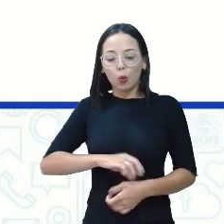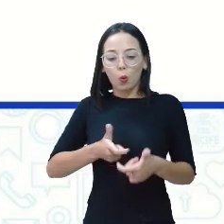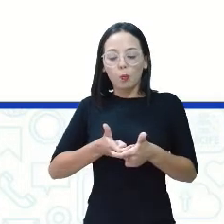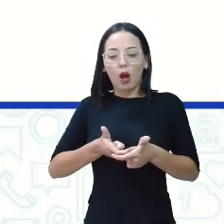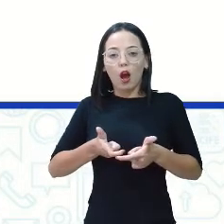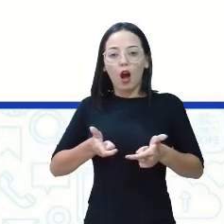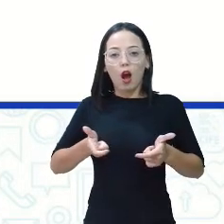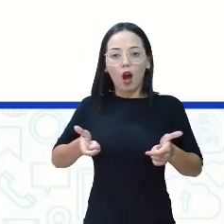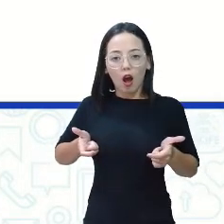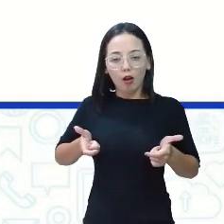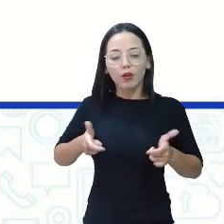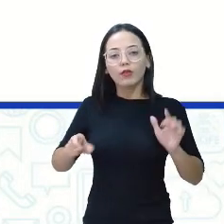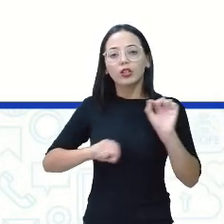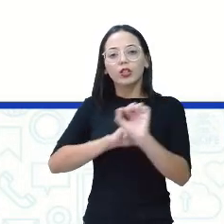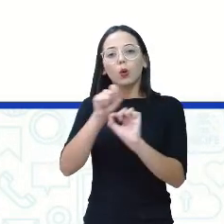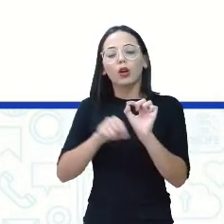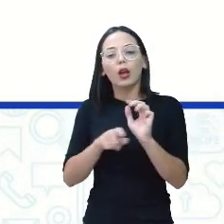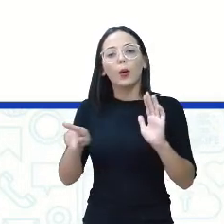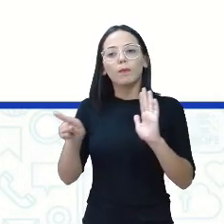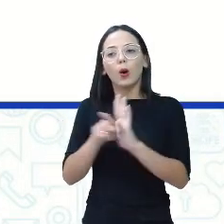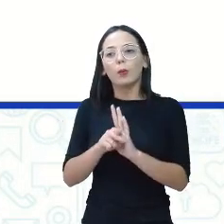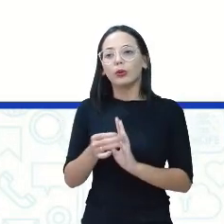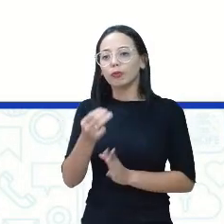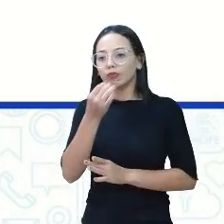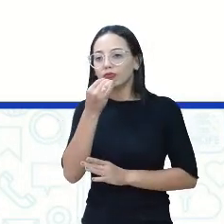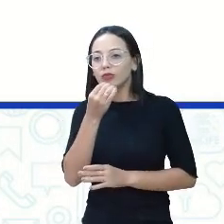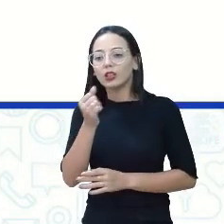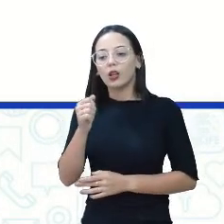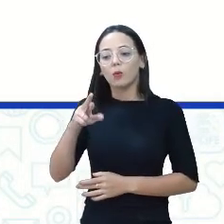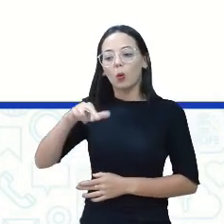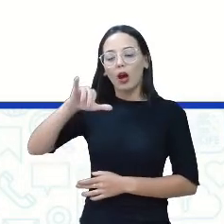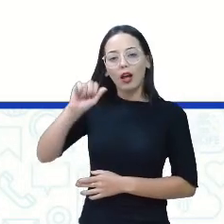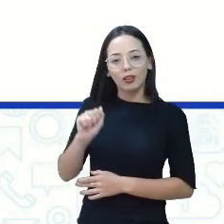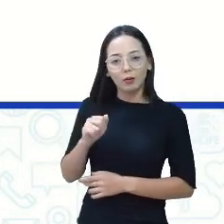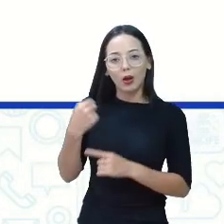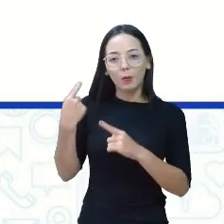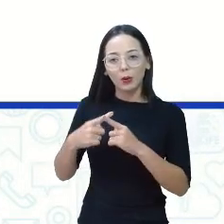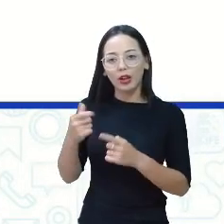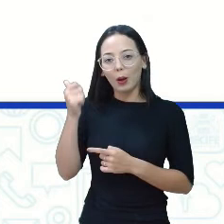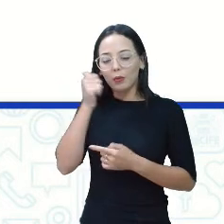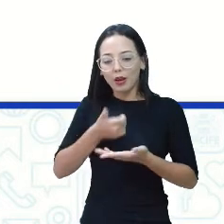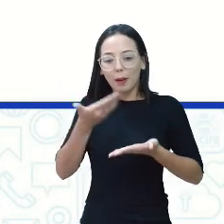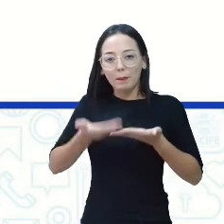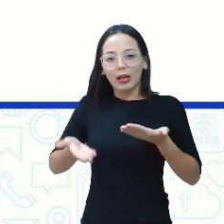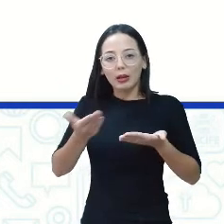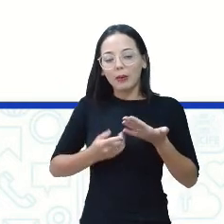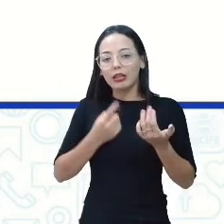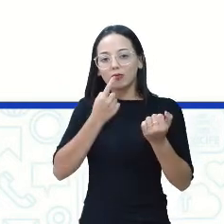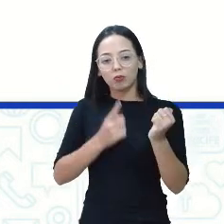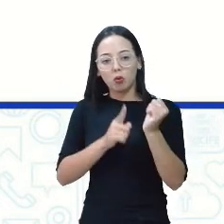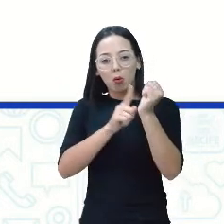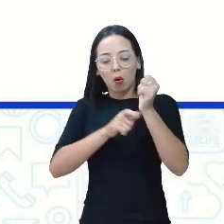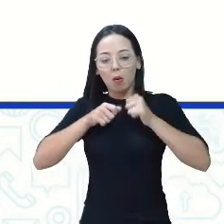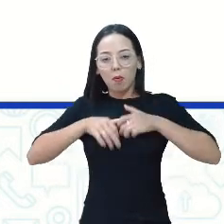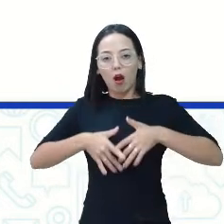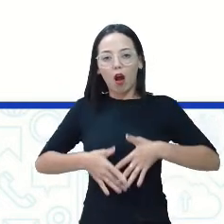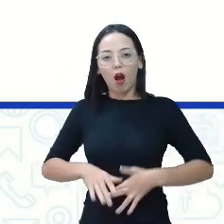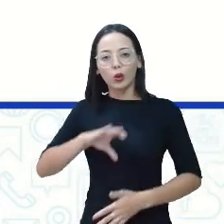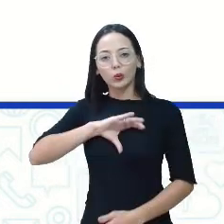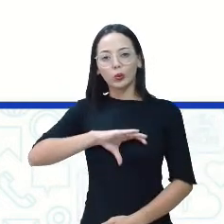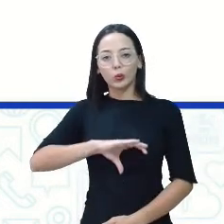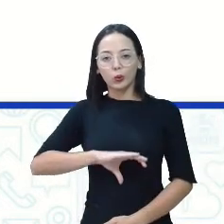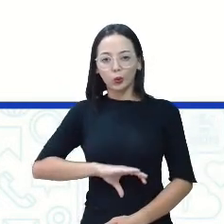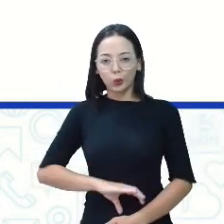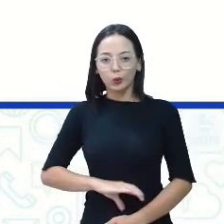o dispositivo ele vai contribuir para a ocorrência de anemia, já que a mulher perde bastante sangue e de